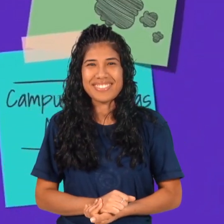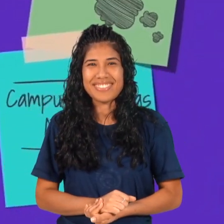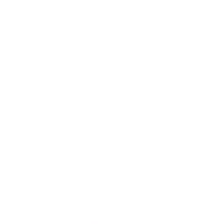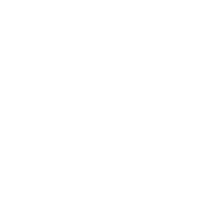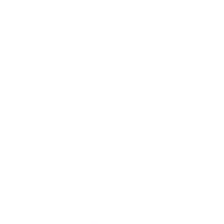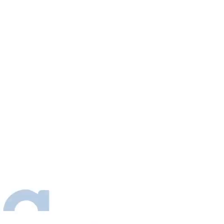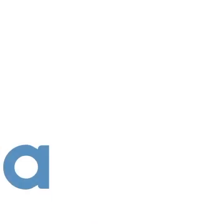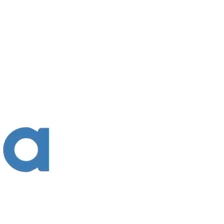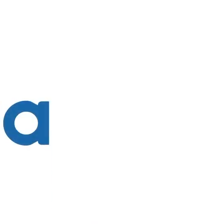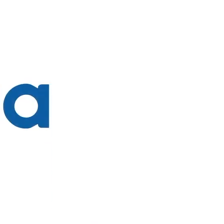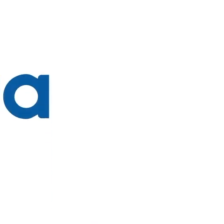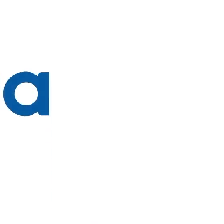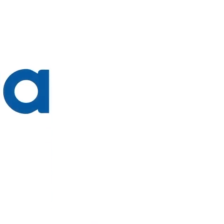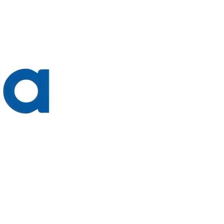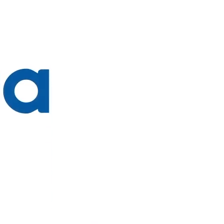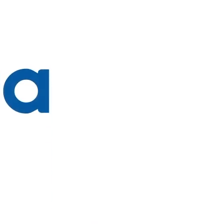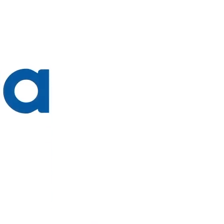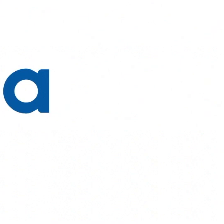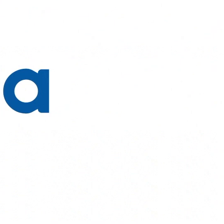próxima